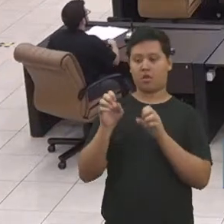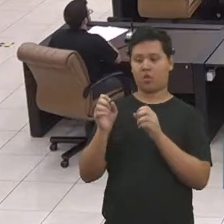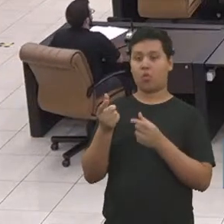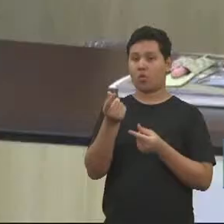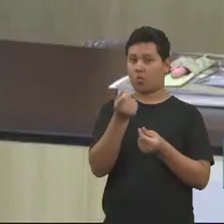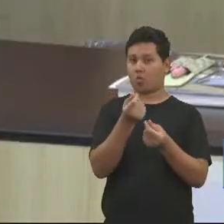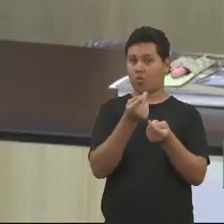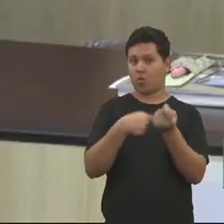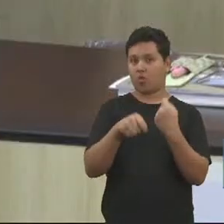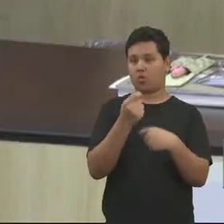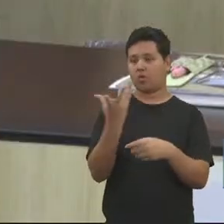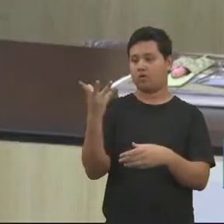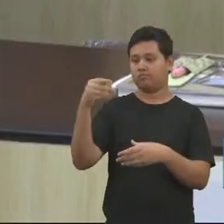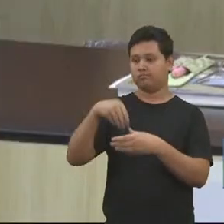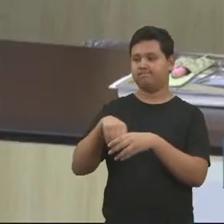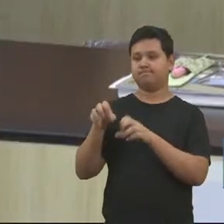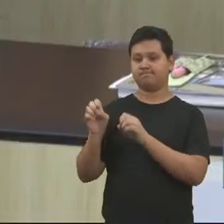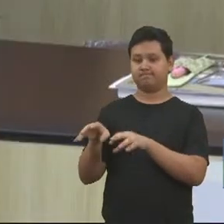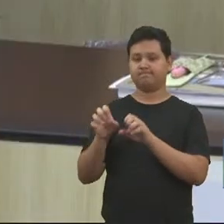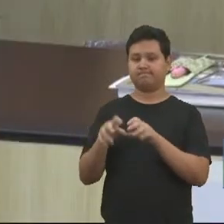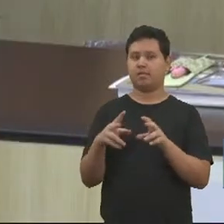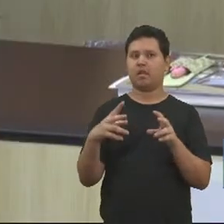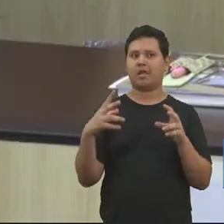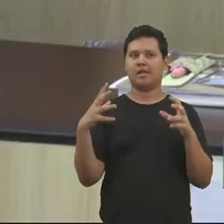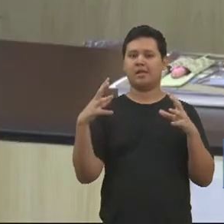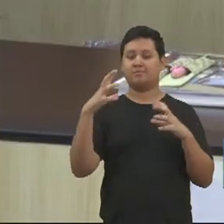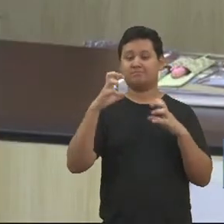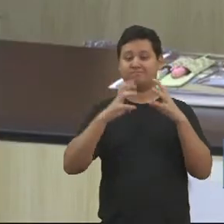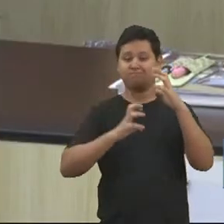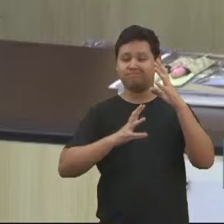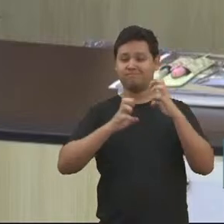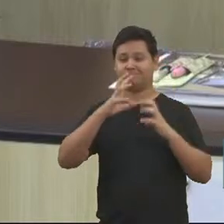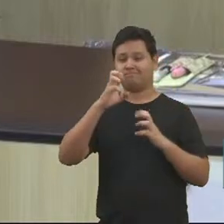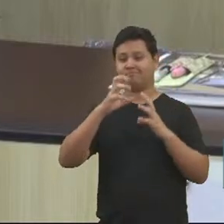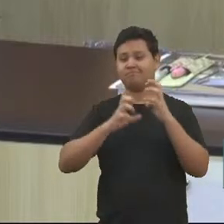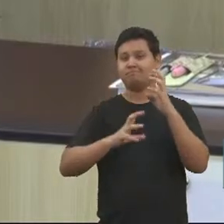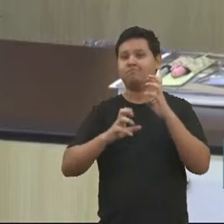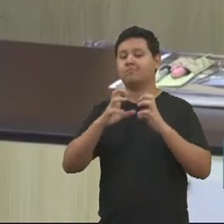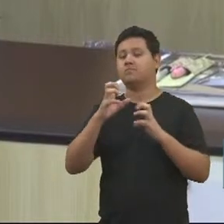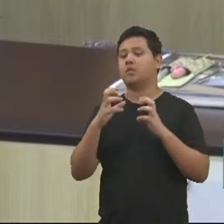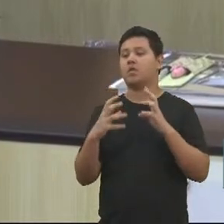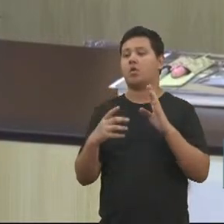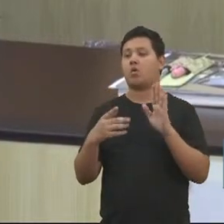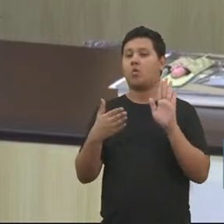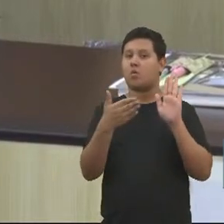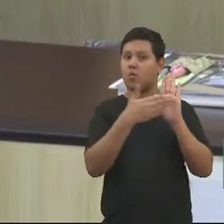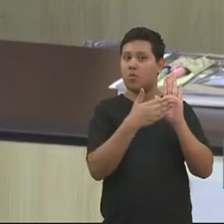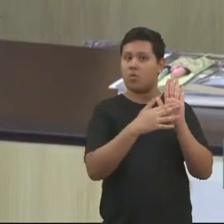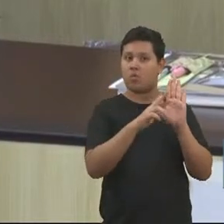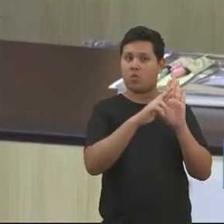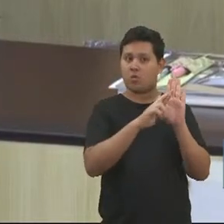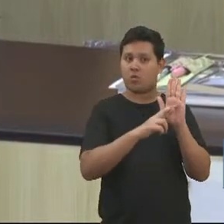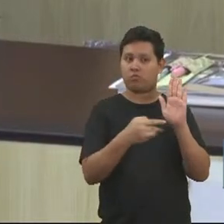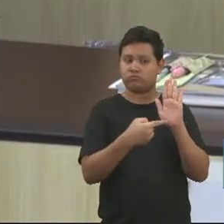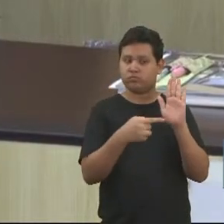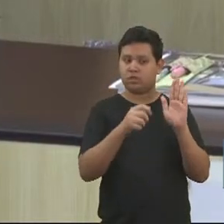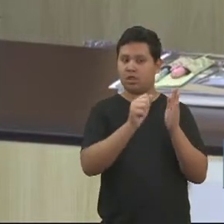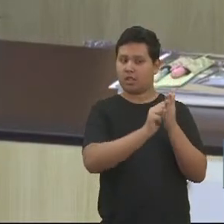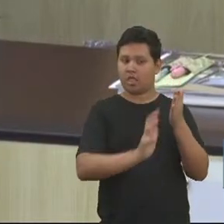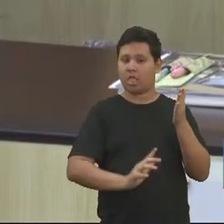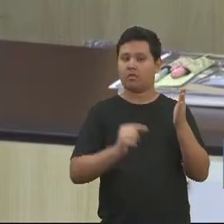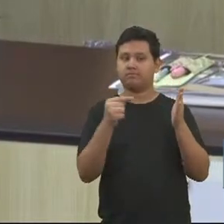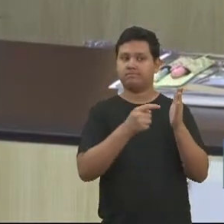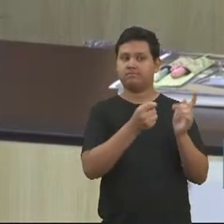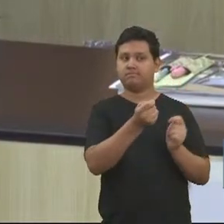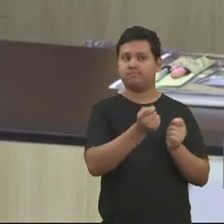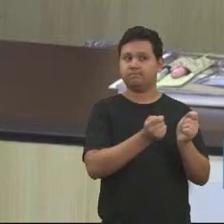educação. Está dando um conflito entre o relatório de atividades da